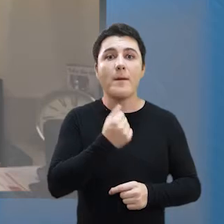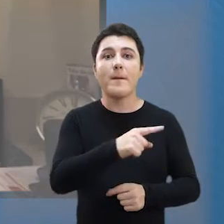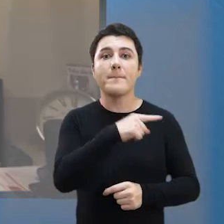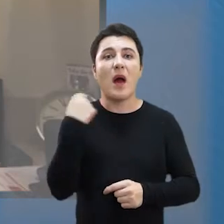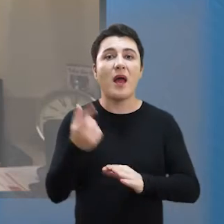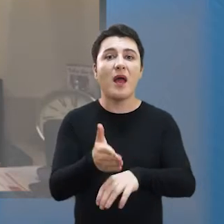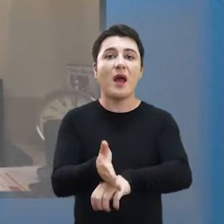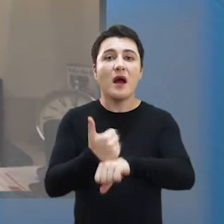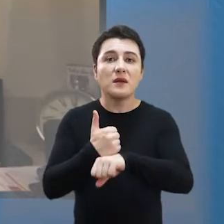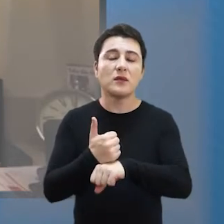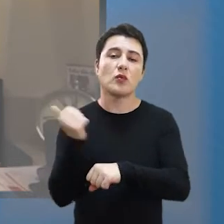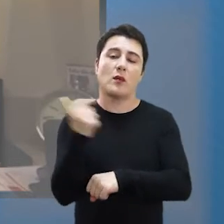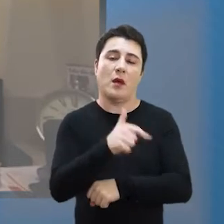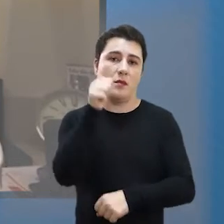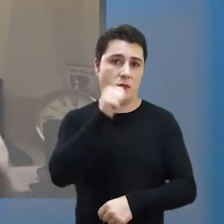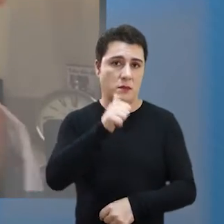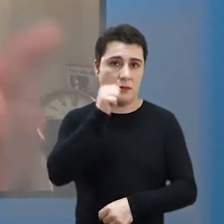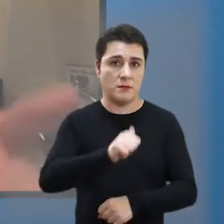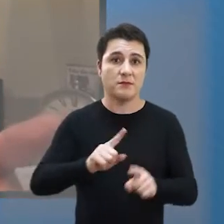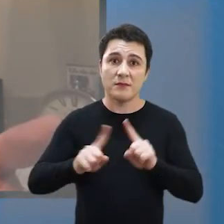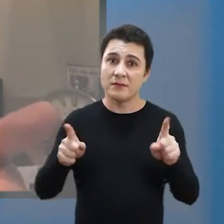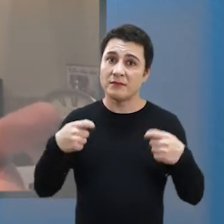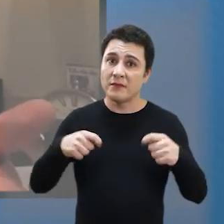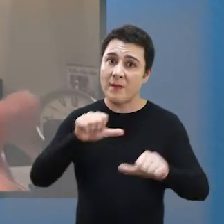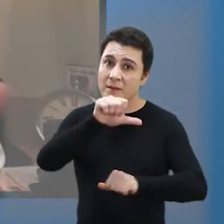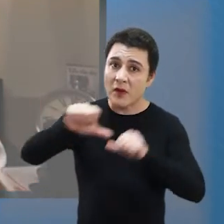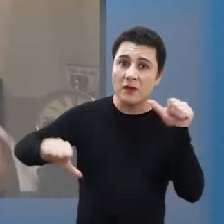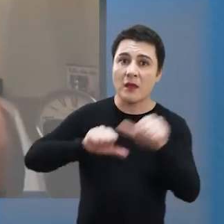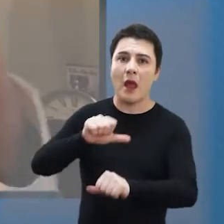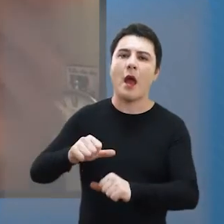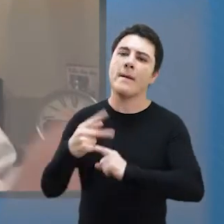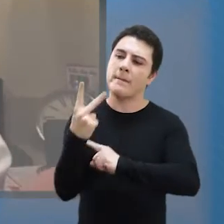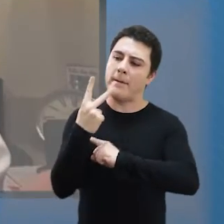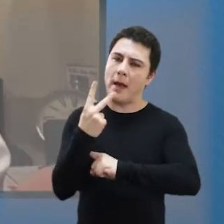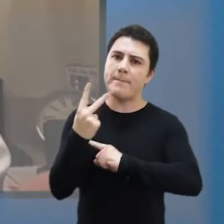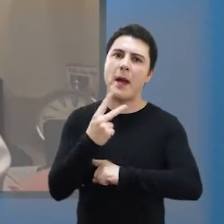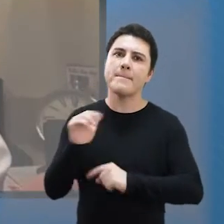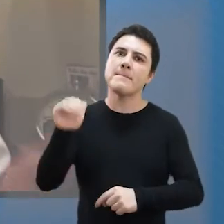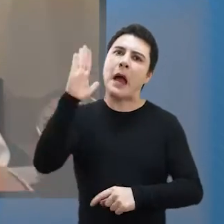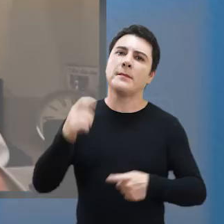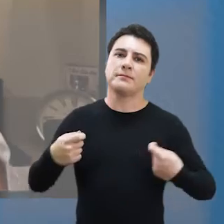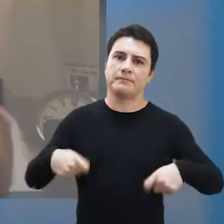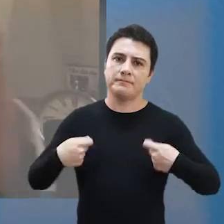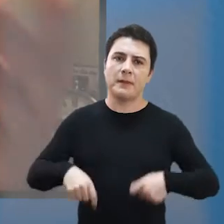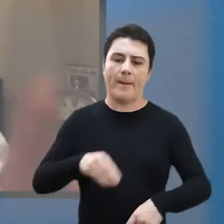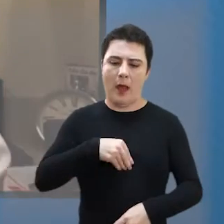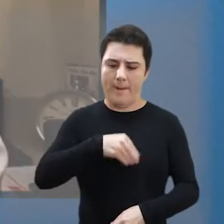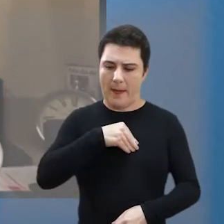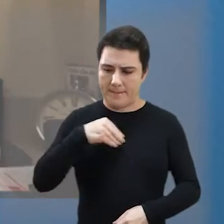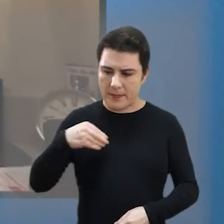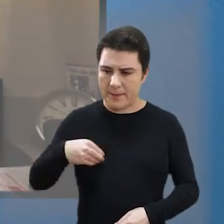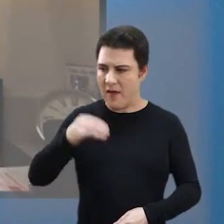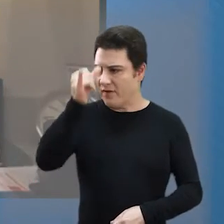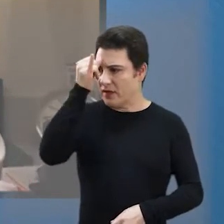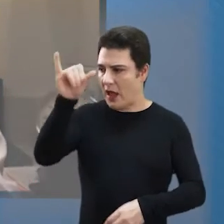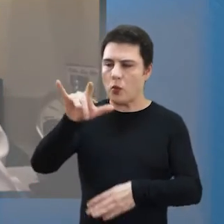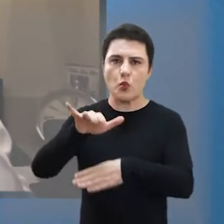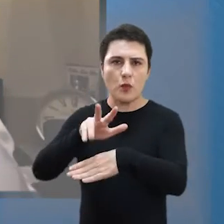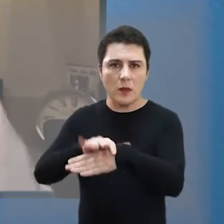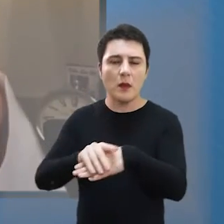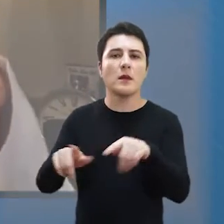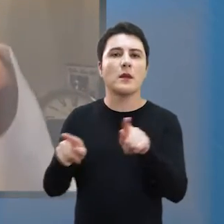anos menos do que as mulheres. Então, para a gente reverter isso daí, a gente precisa se cuidar melhor. A gente precisa fazer os exames de